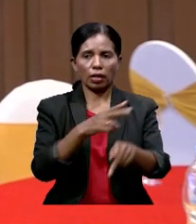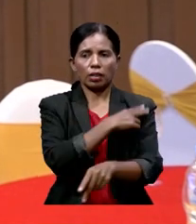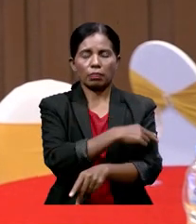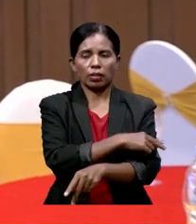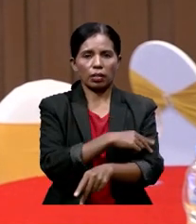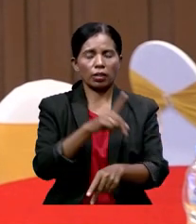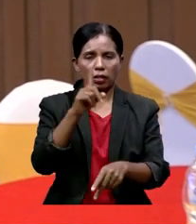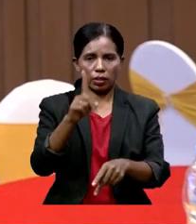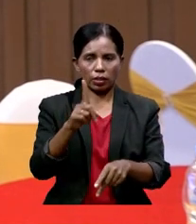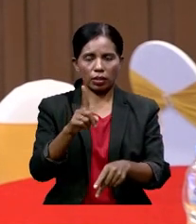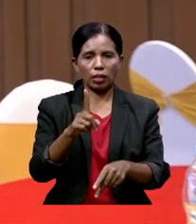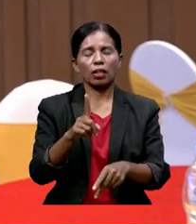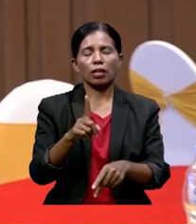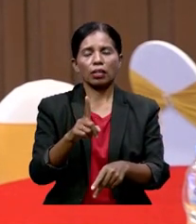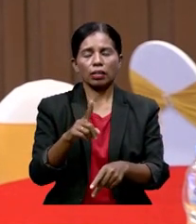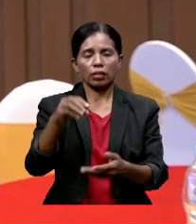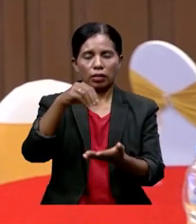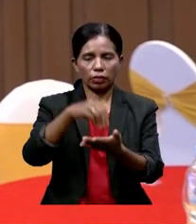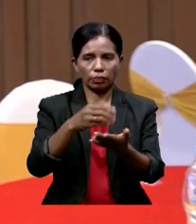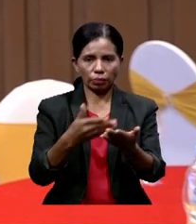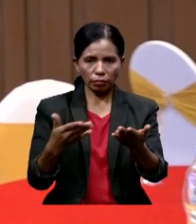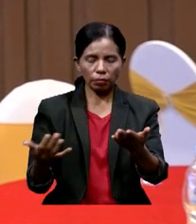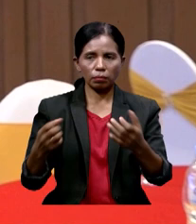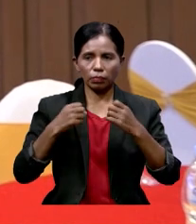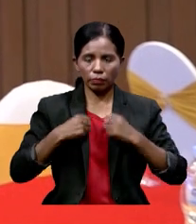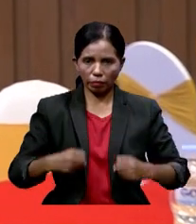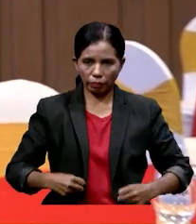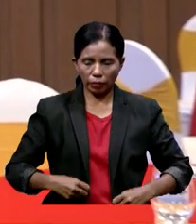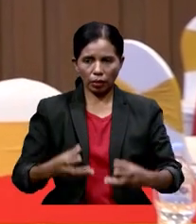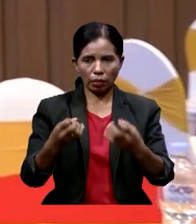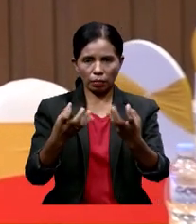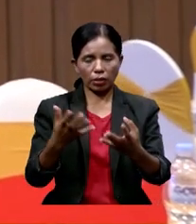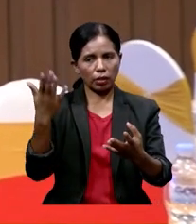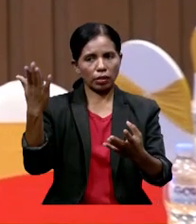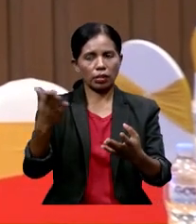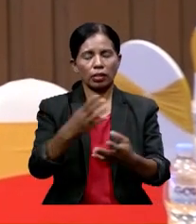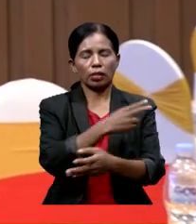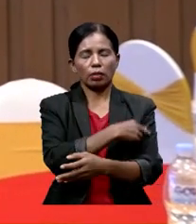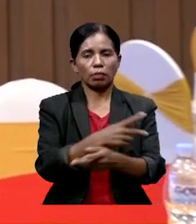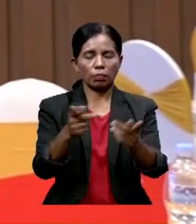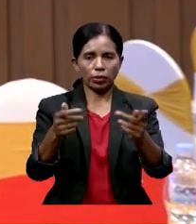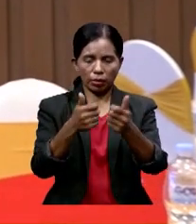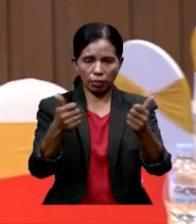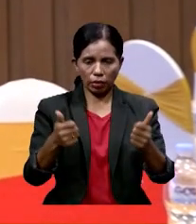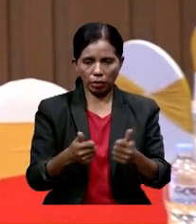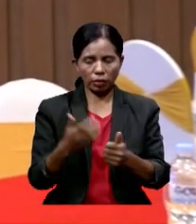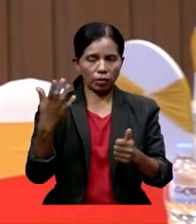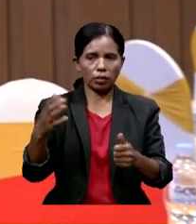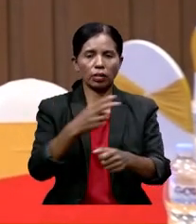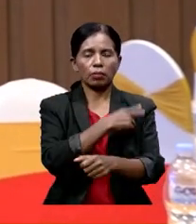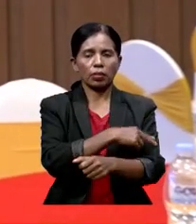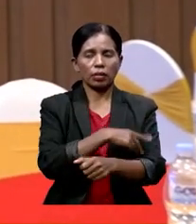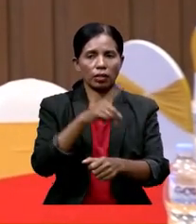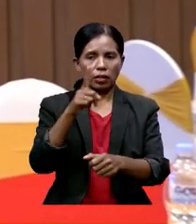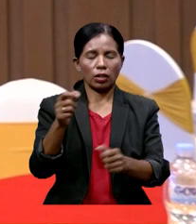cobre. Se a cobre, facilidades da saúde, logo aqui também que ia posto administrativo, né, e a centro de saúde, ou